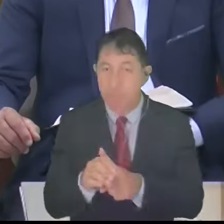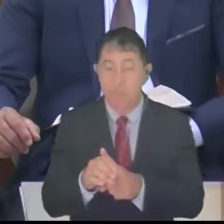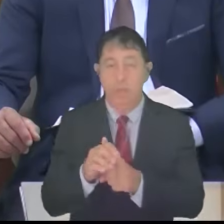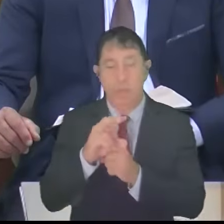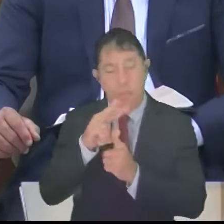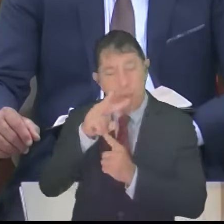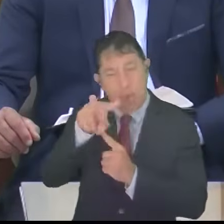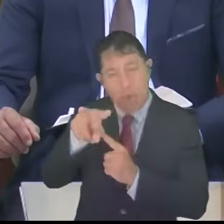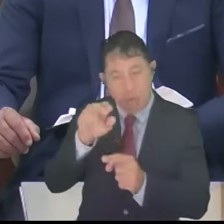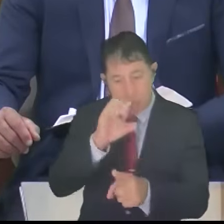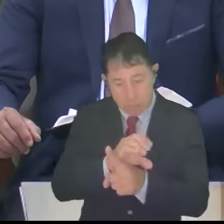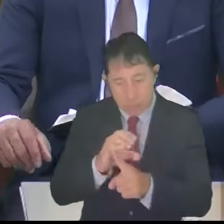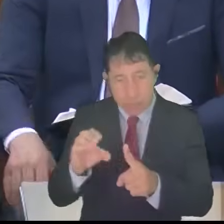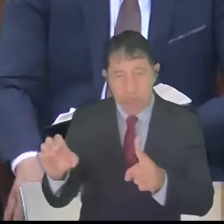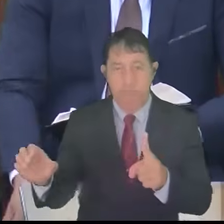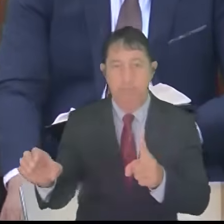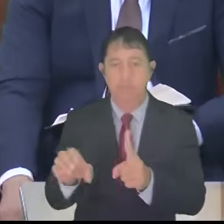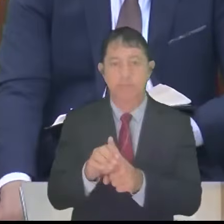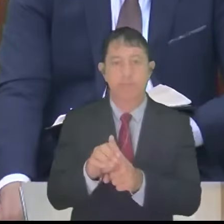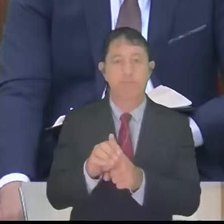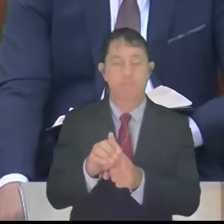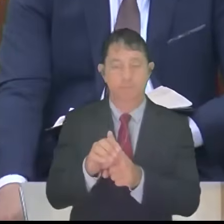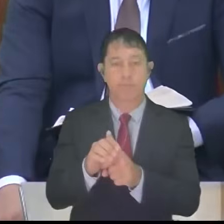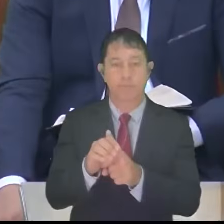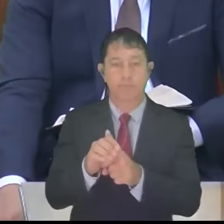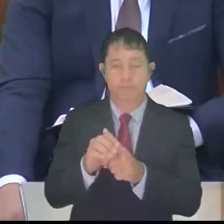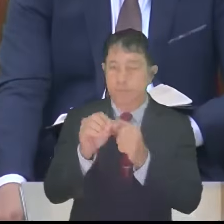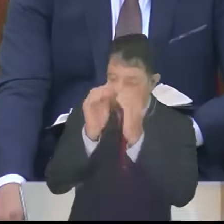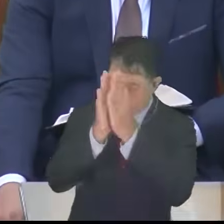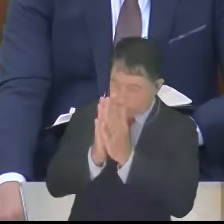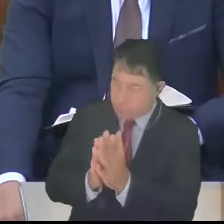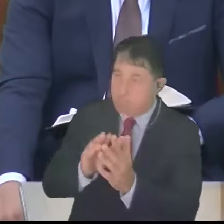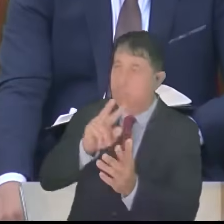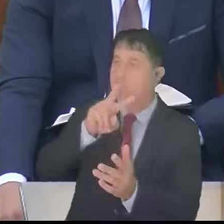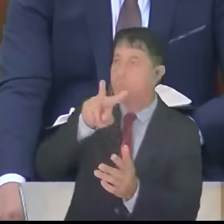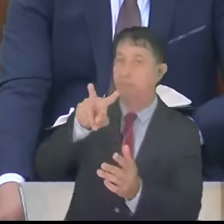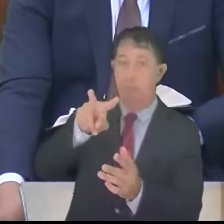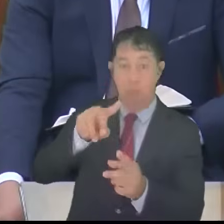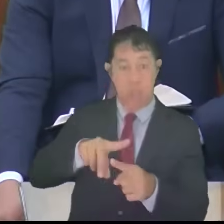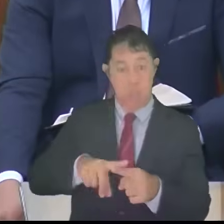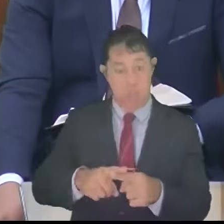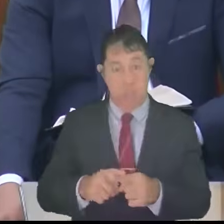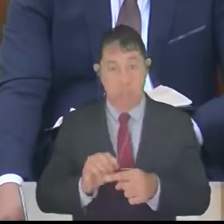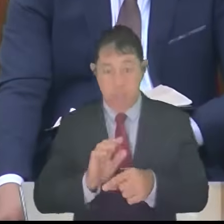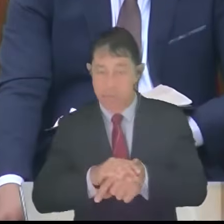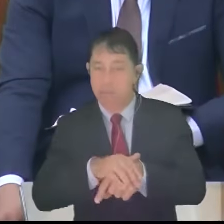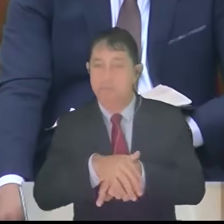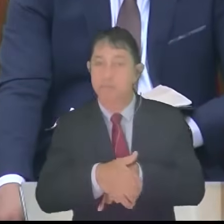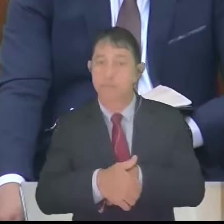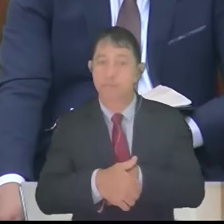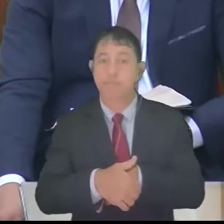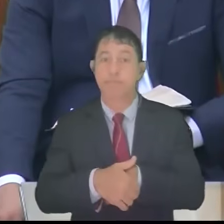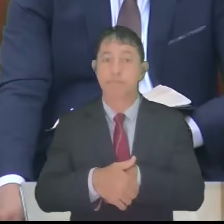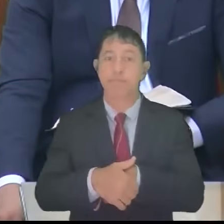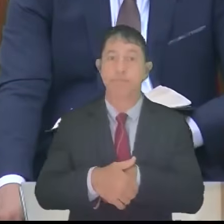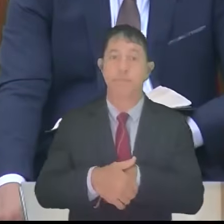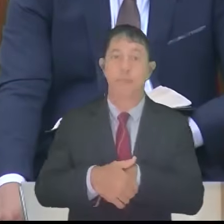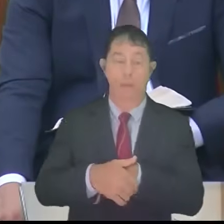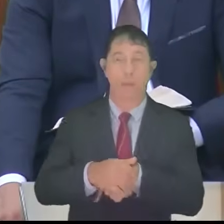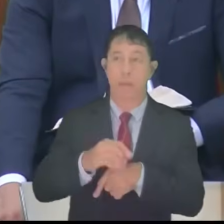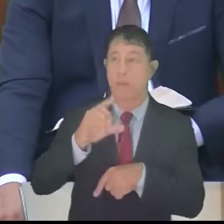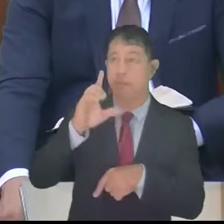o culto, você veio ver a adoração a Deus, mas nesta noite está aquele que pode